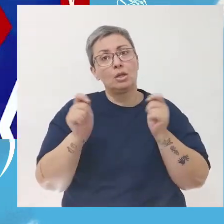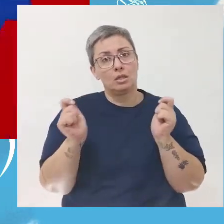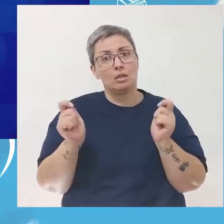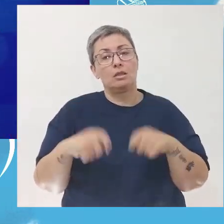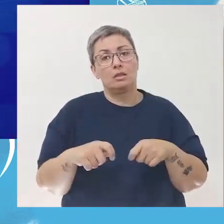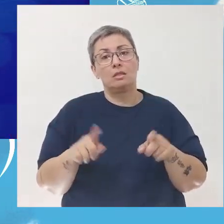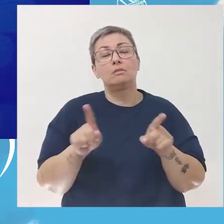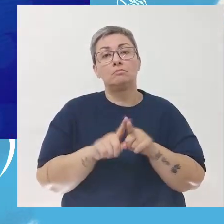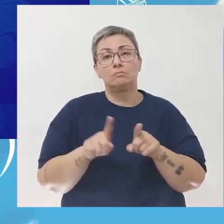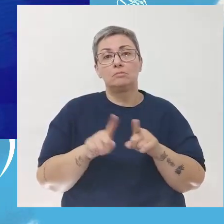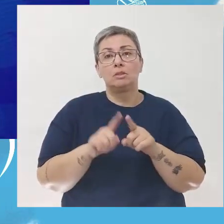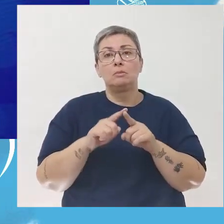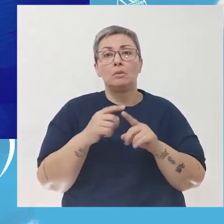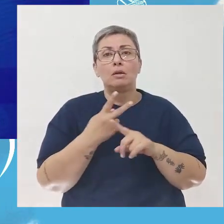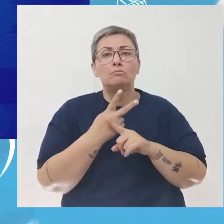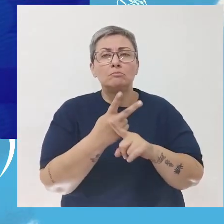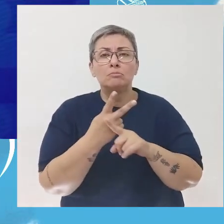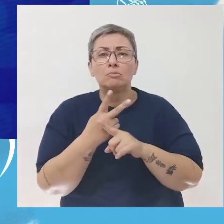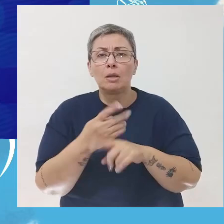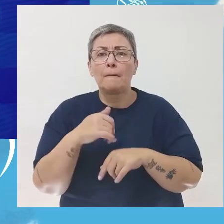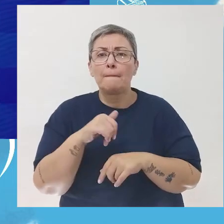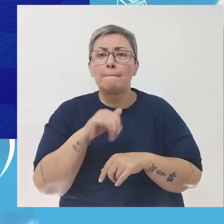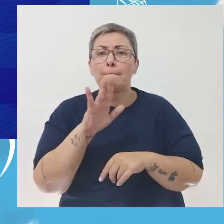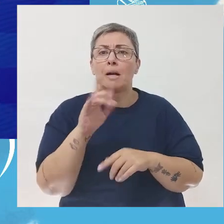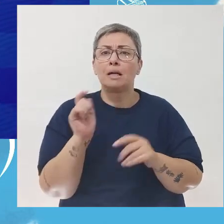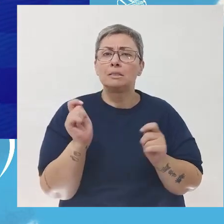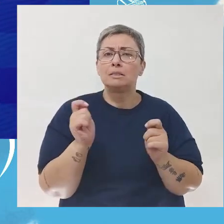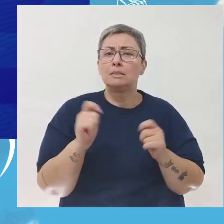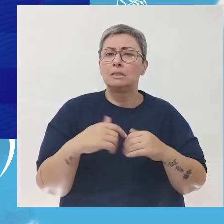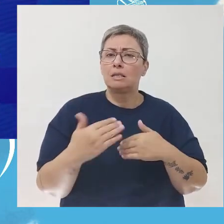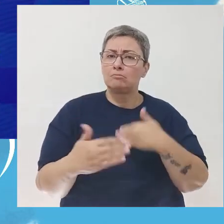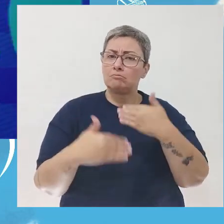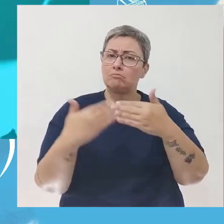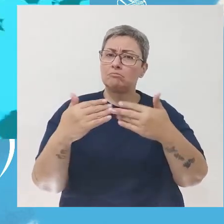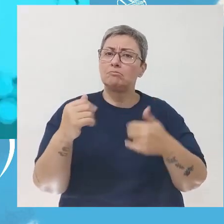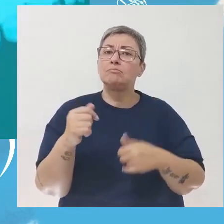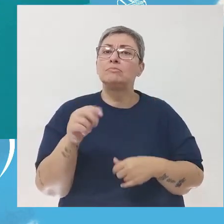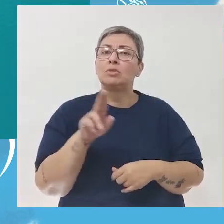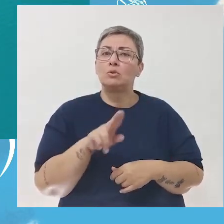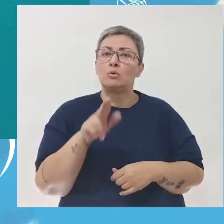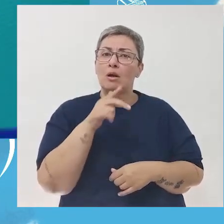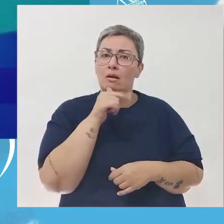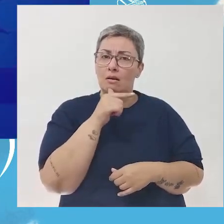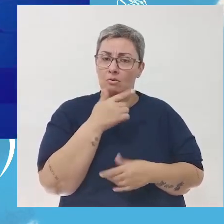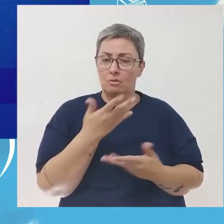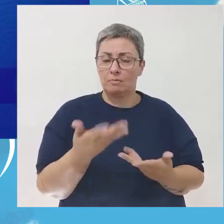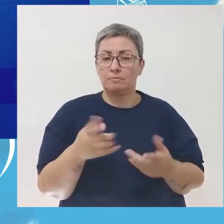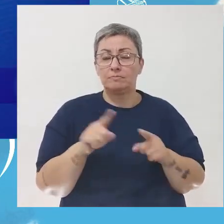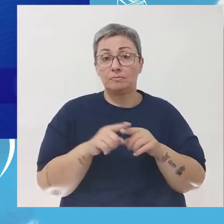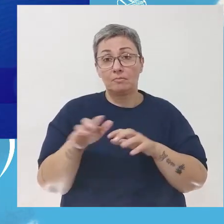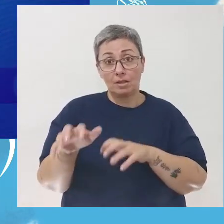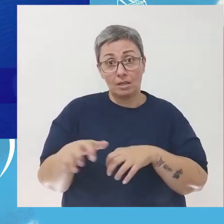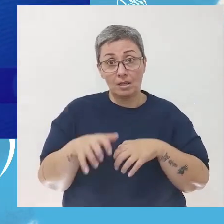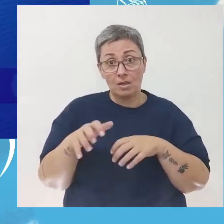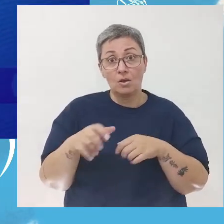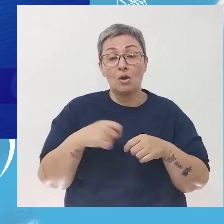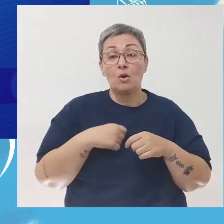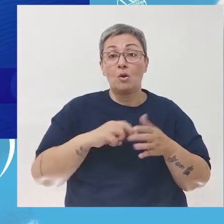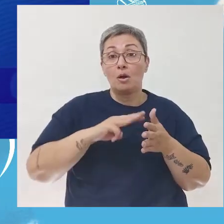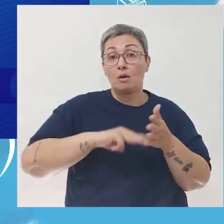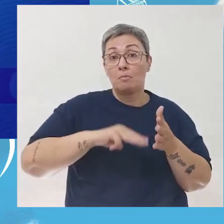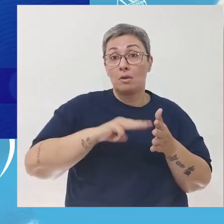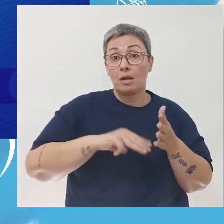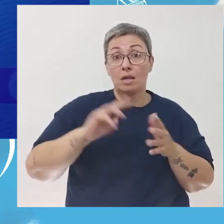muito, inclusive com a busca por cada vez mais eficiência do uso da água na produção. Na agricultura, com os